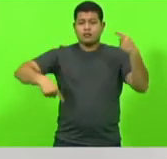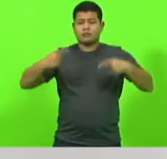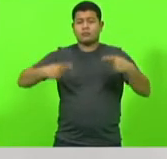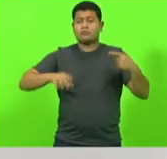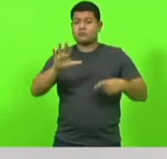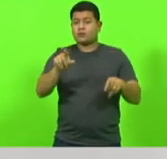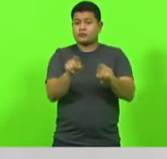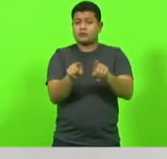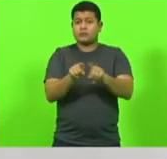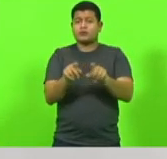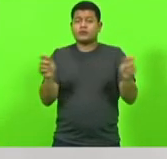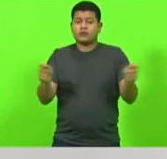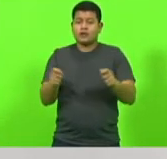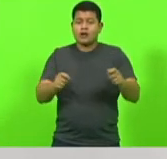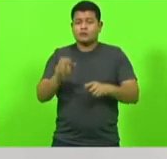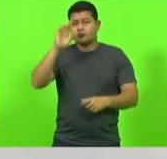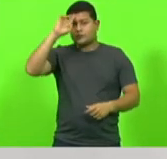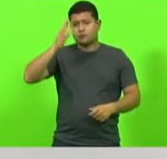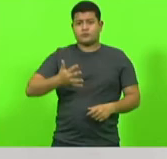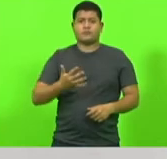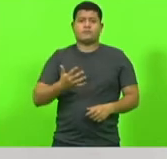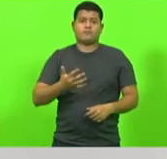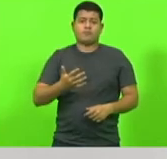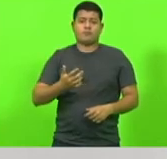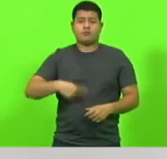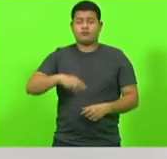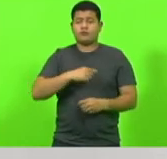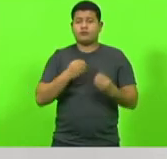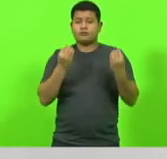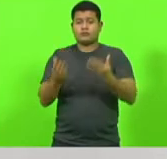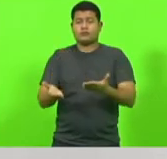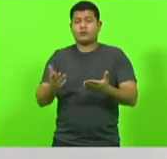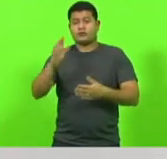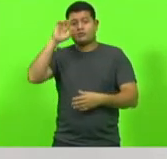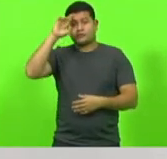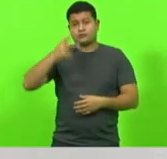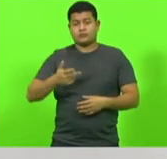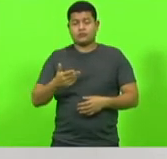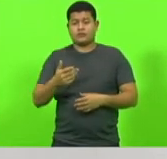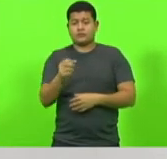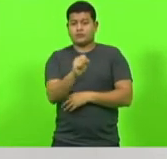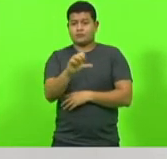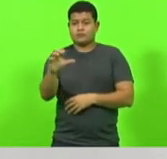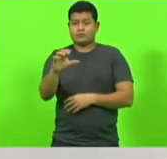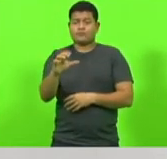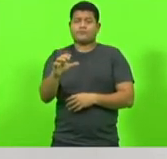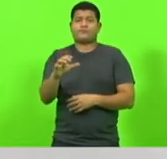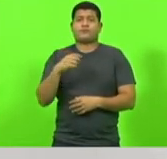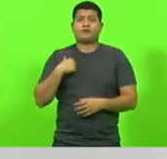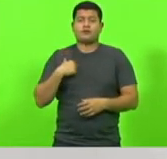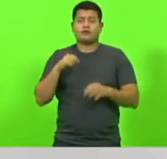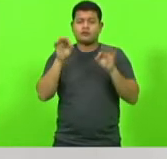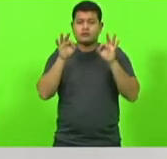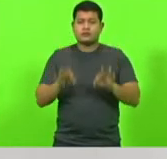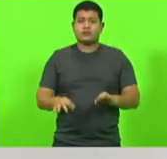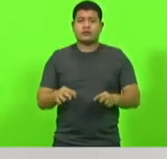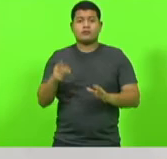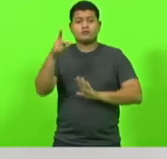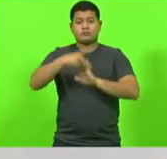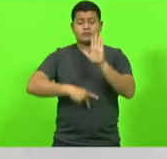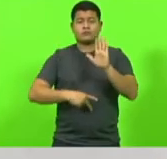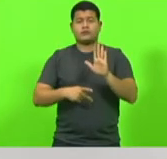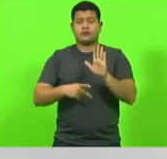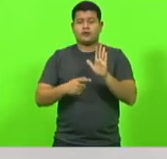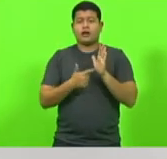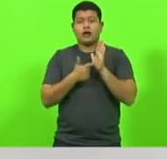uma casa de soluções. Nós podemos oferecer soluções para os catarinenses. E eu tenho certeza, esse projeto traz uma